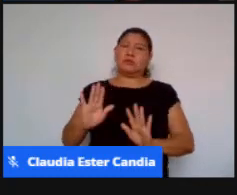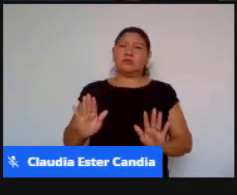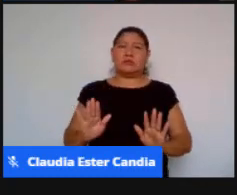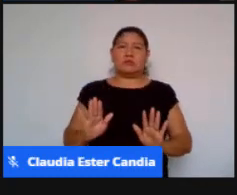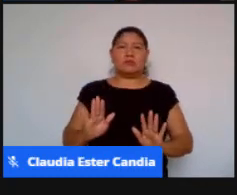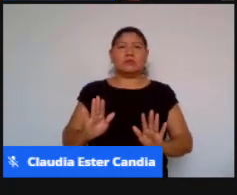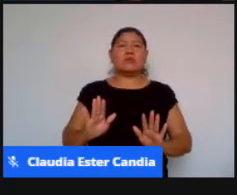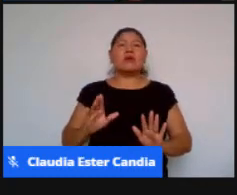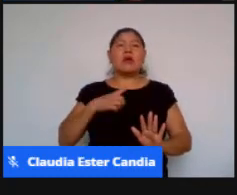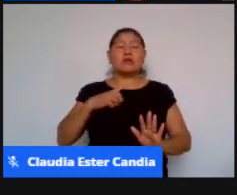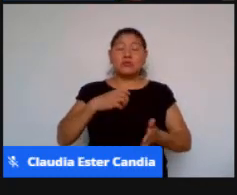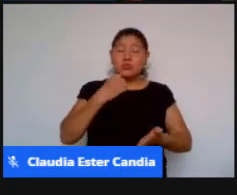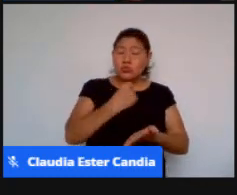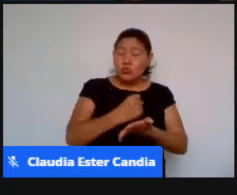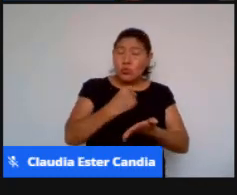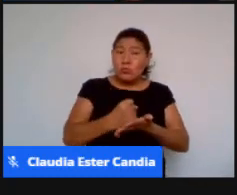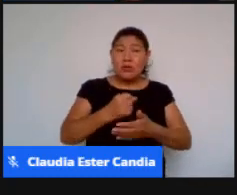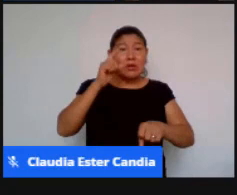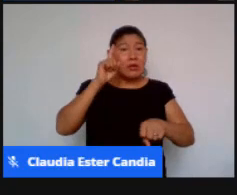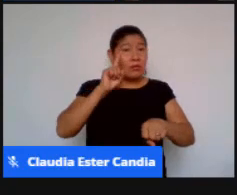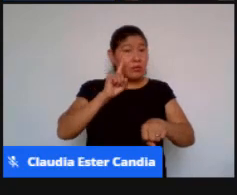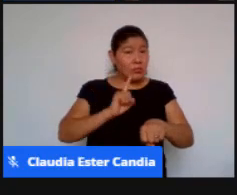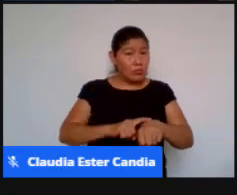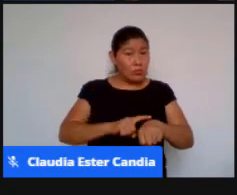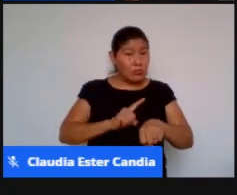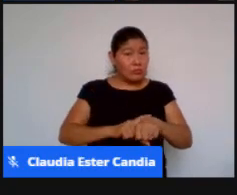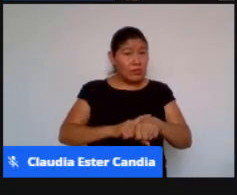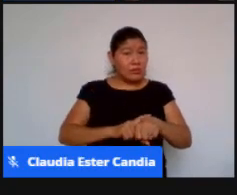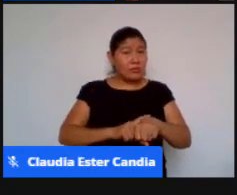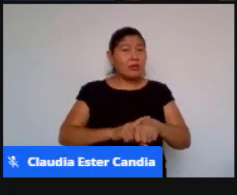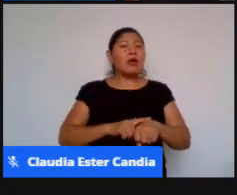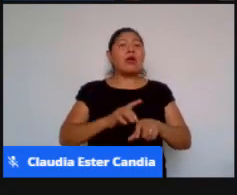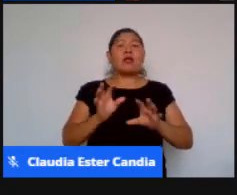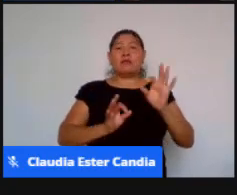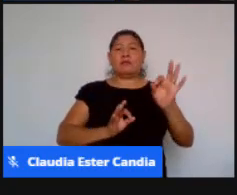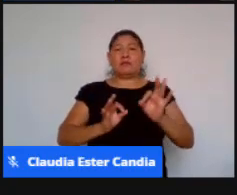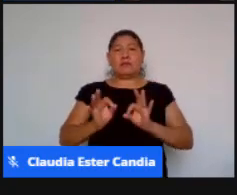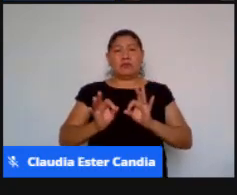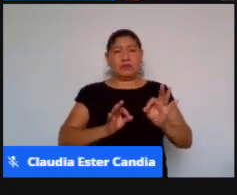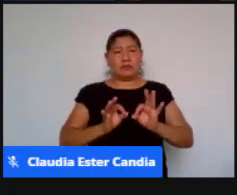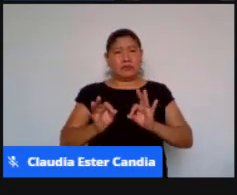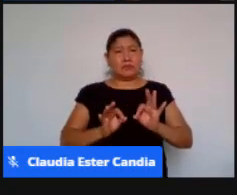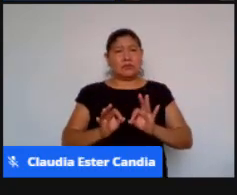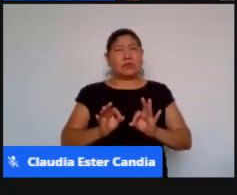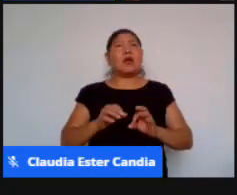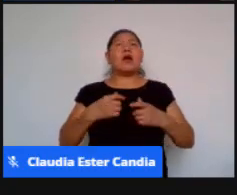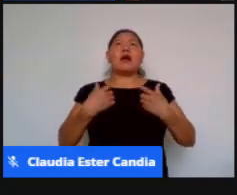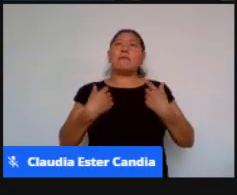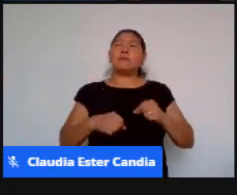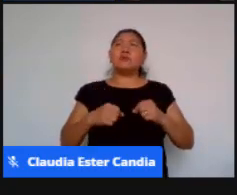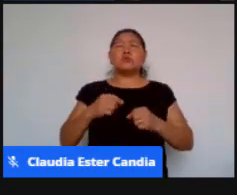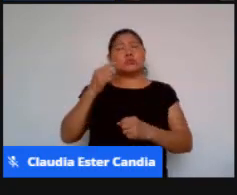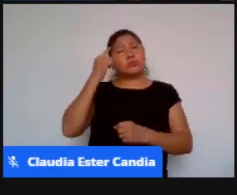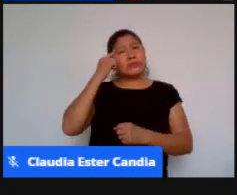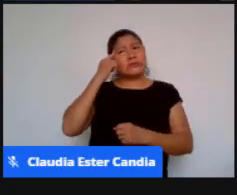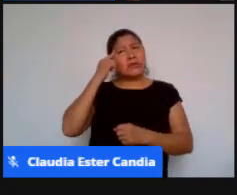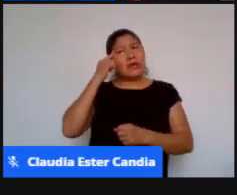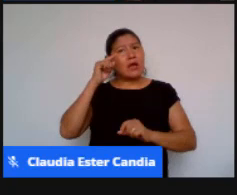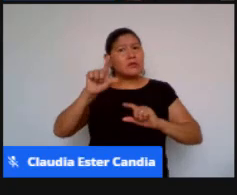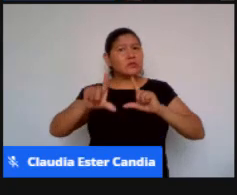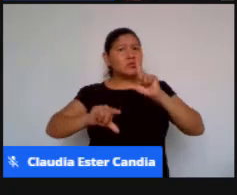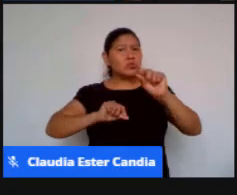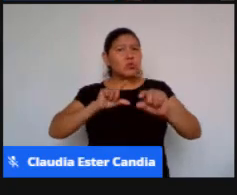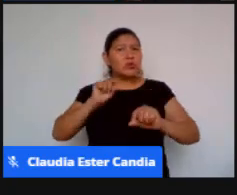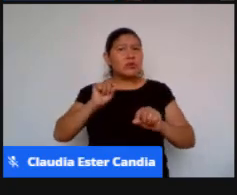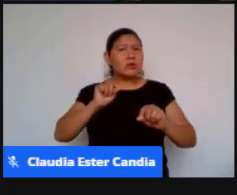Esse documento, quando a gente foi elaborar, a gente vai ter que fazer opções, né? Vamos deixar todas